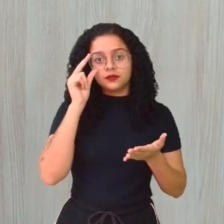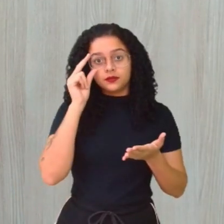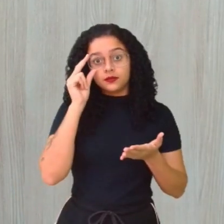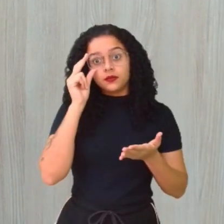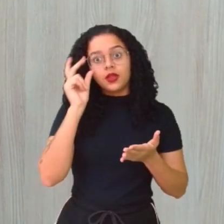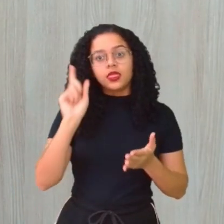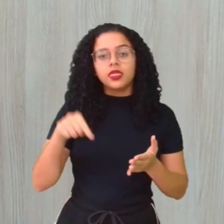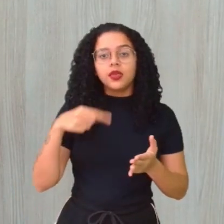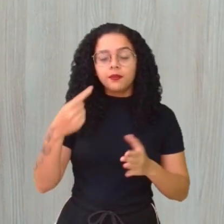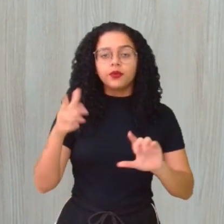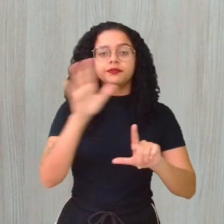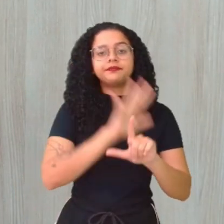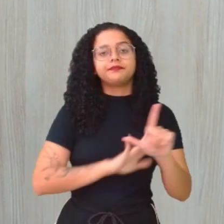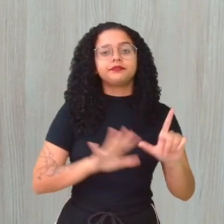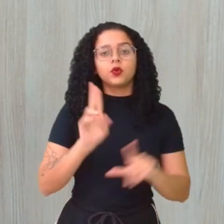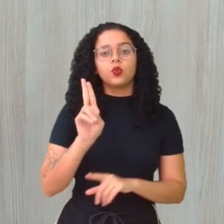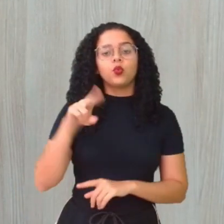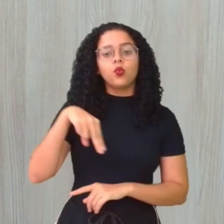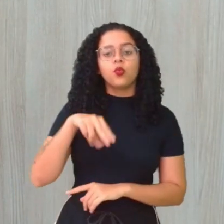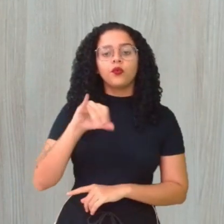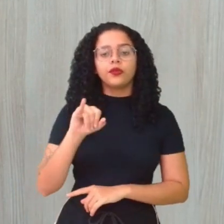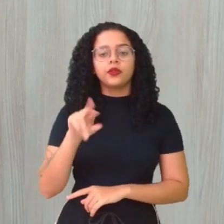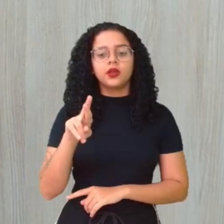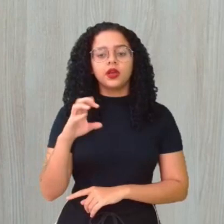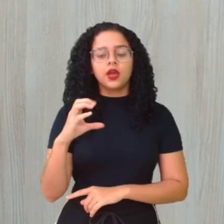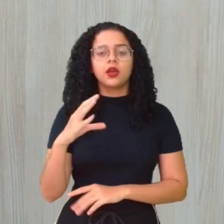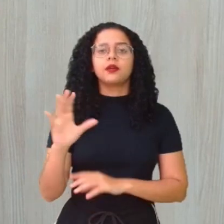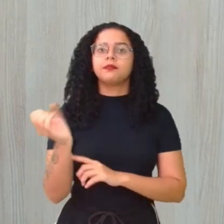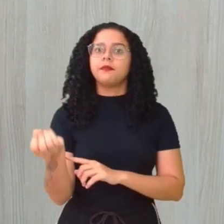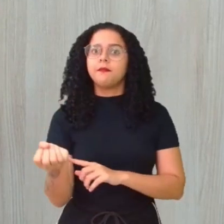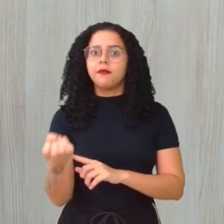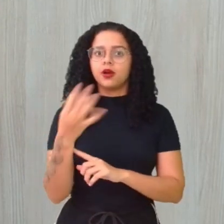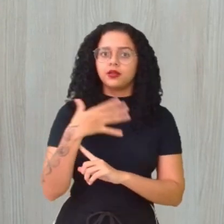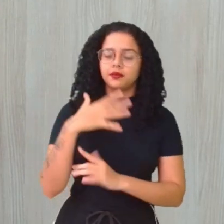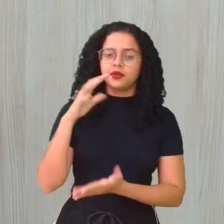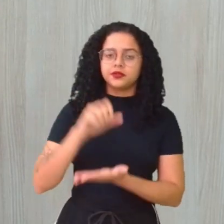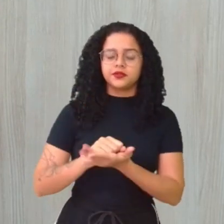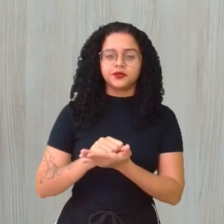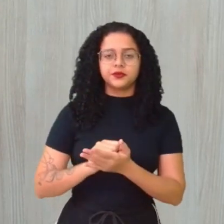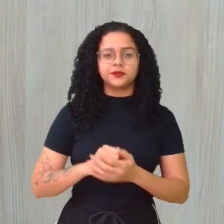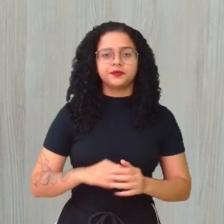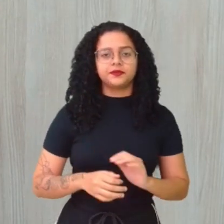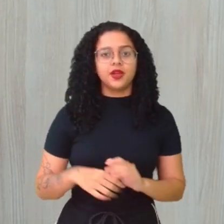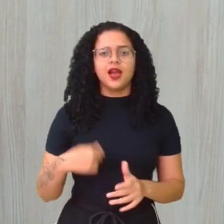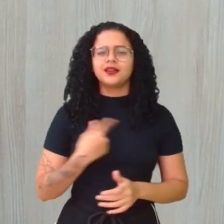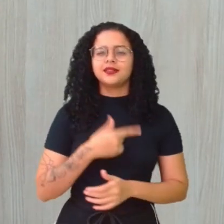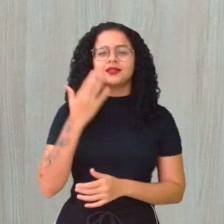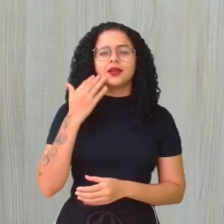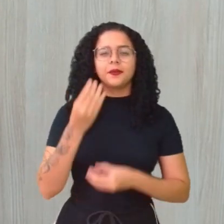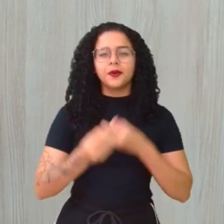depois vai lá na plataforma da UDREC e coloca... E manda pra gente. O arquivo. E manda pra gente saber